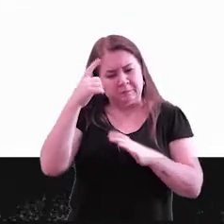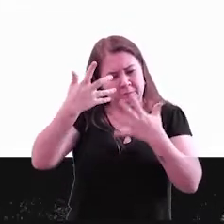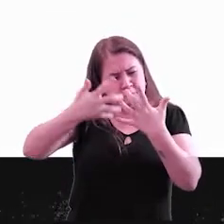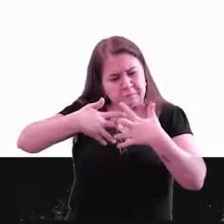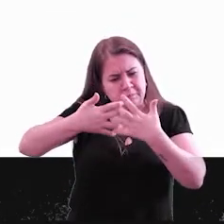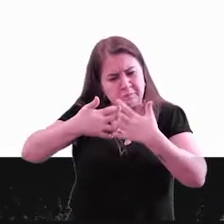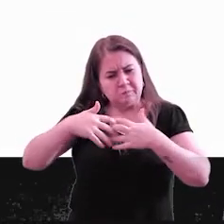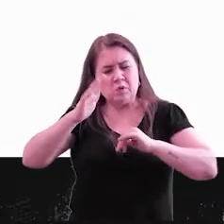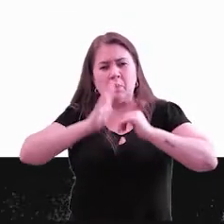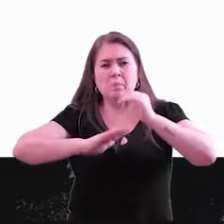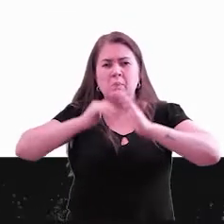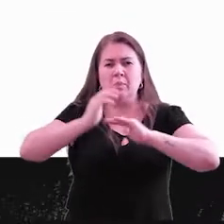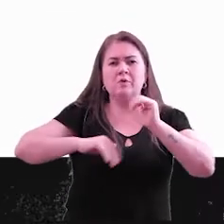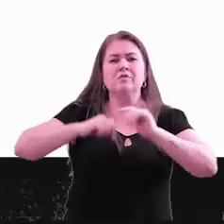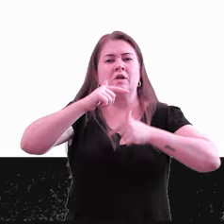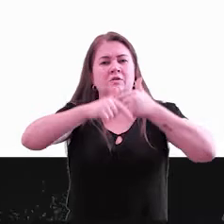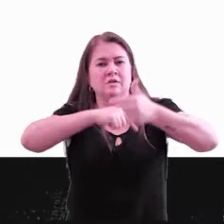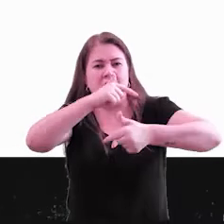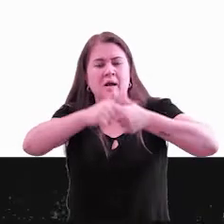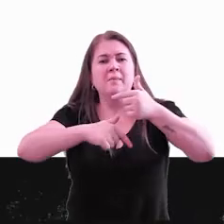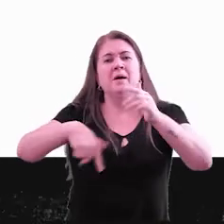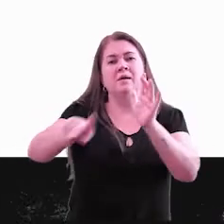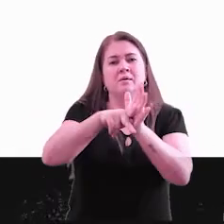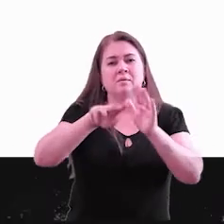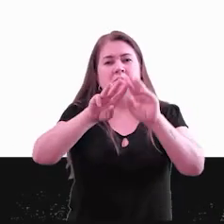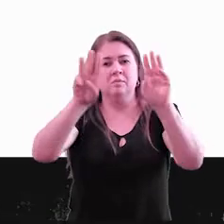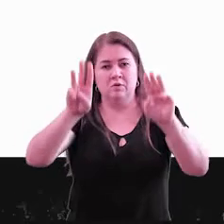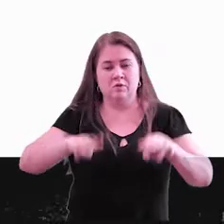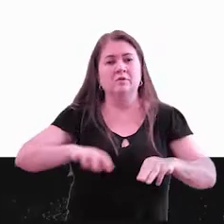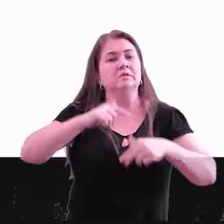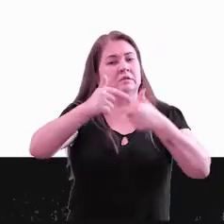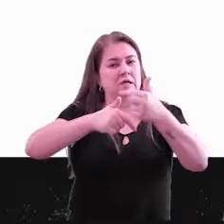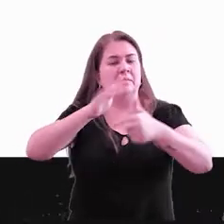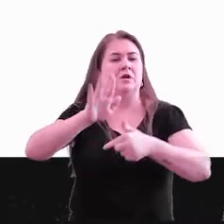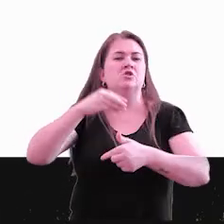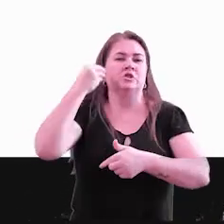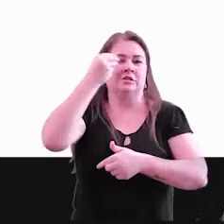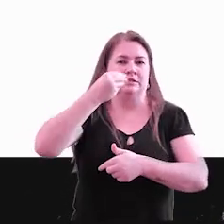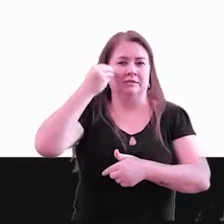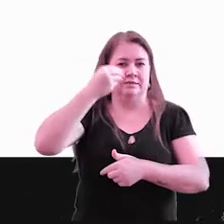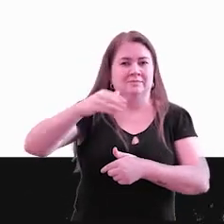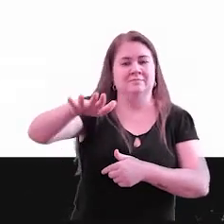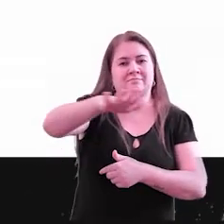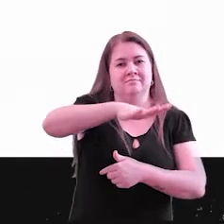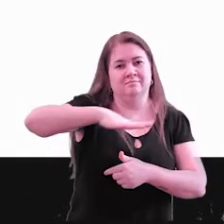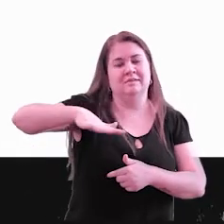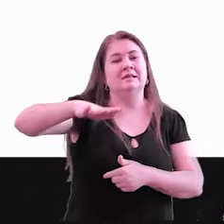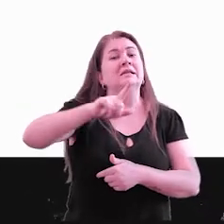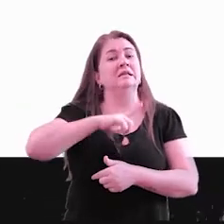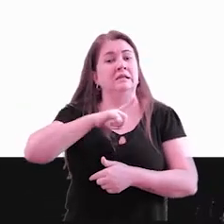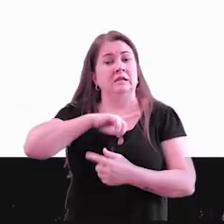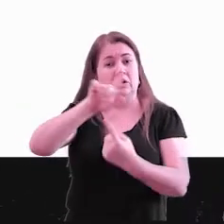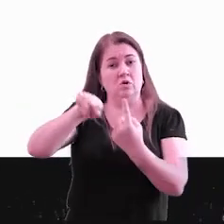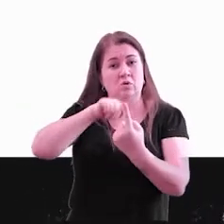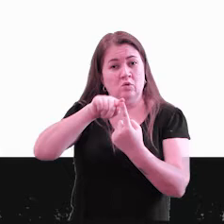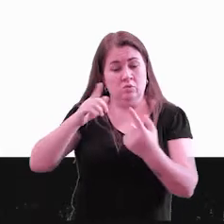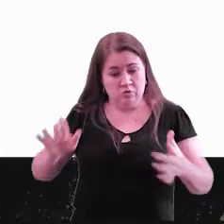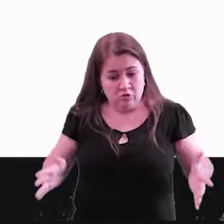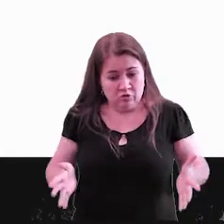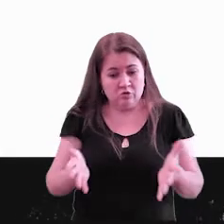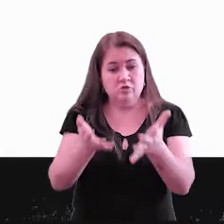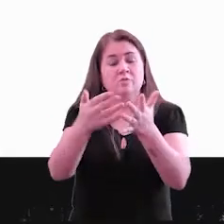fortemente nesse intuito de promover a educação e divulgação científica e essa comunicação científica